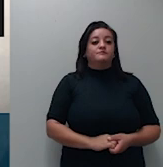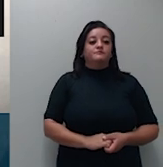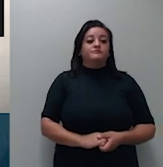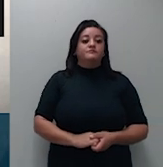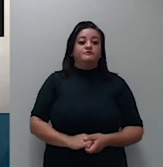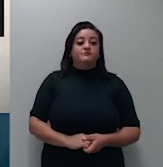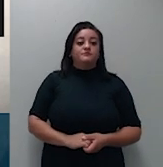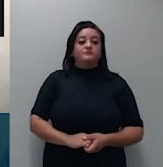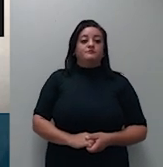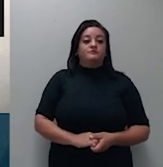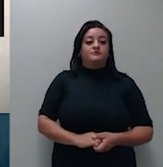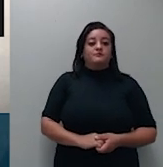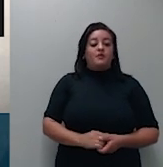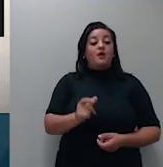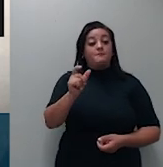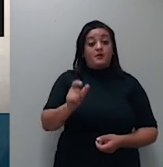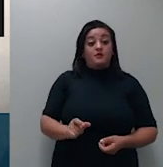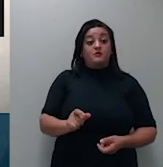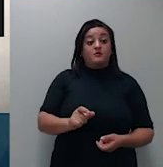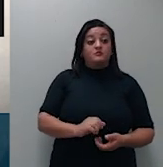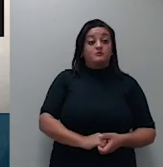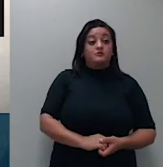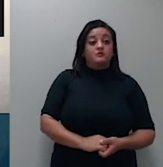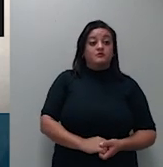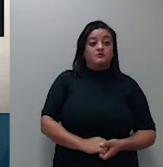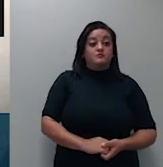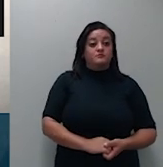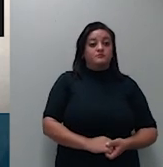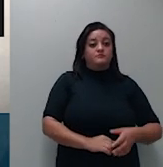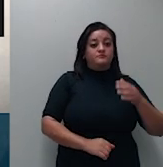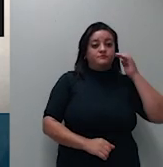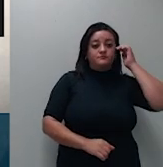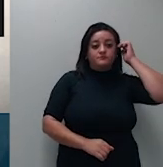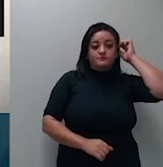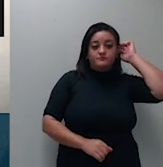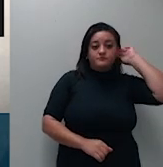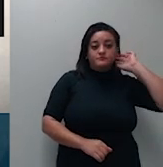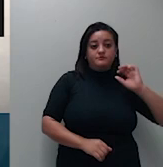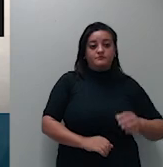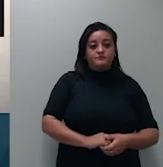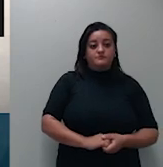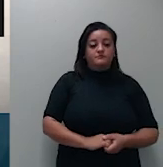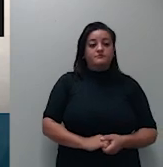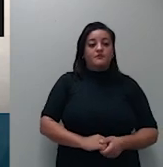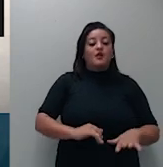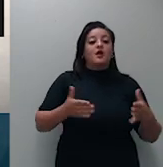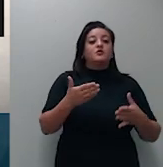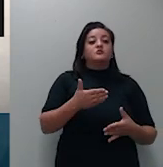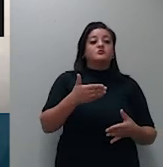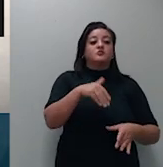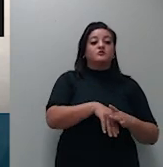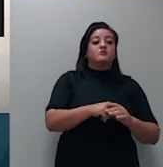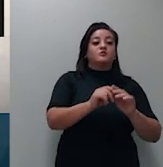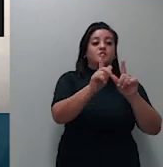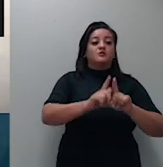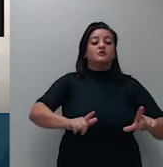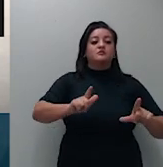recorrente silêncio pelo recorrente já está na sala da